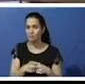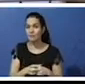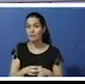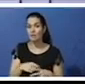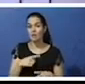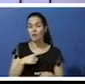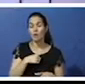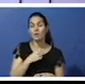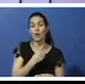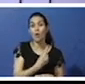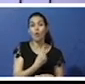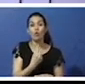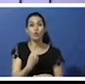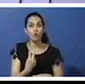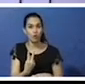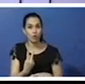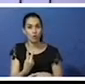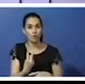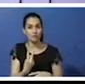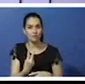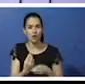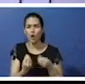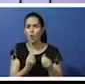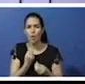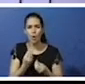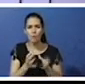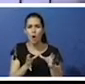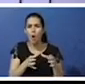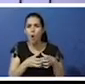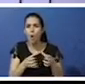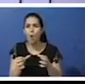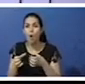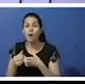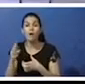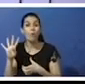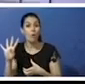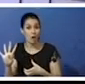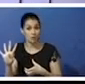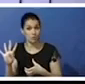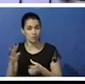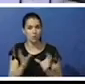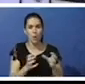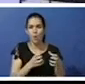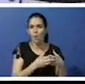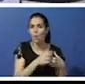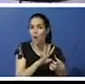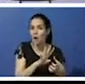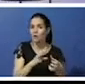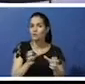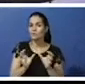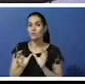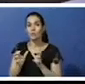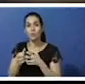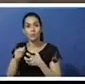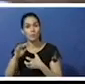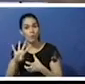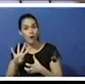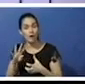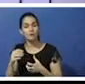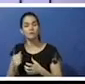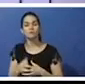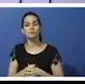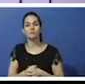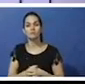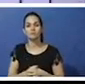caixinhas de leite e vou agrupar como? De 4 em 4. Eu coloquei 4 aqui,